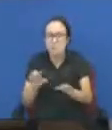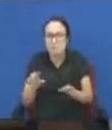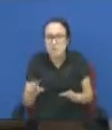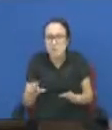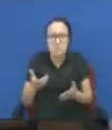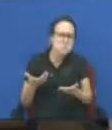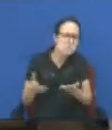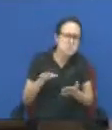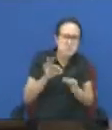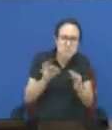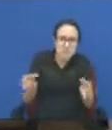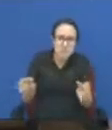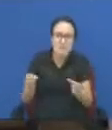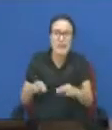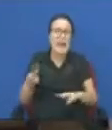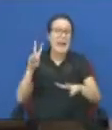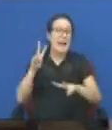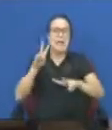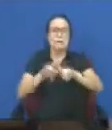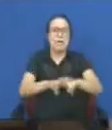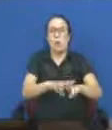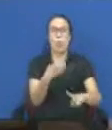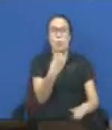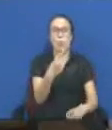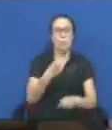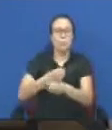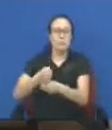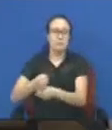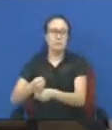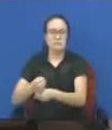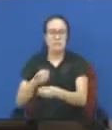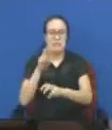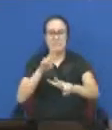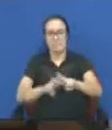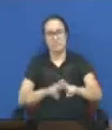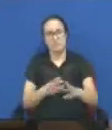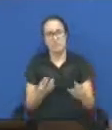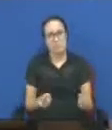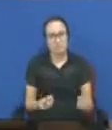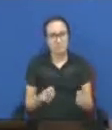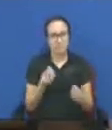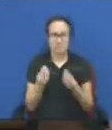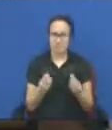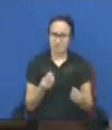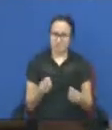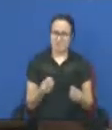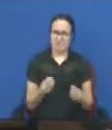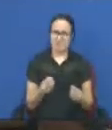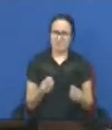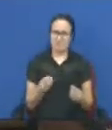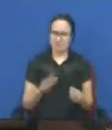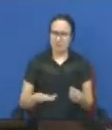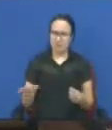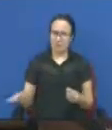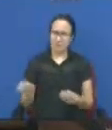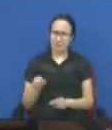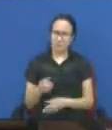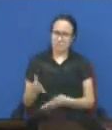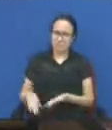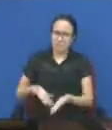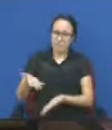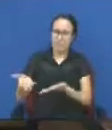joga ele na FEBEM para ficar 1 ano lá internado, privado de liberdade. Que programa socioeducativo é esse para com as nossas